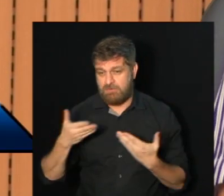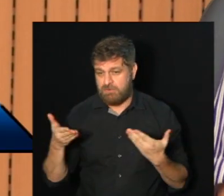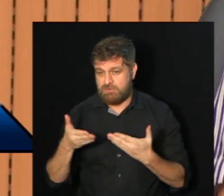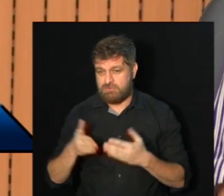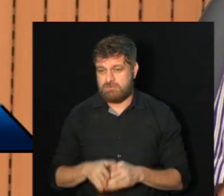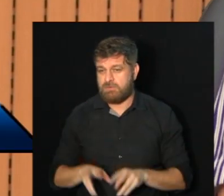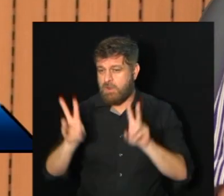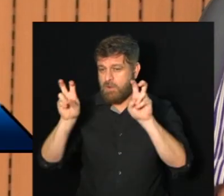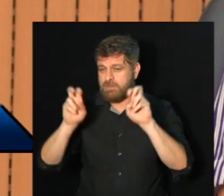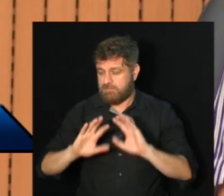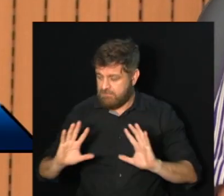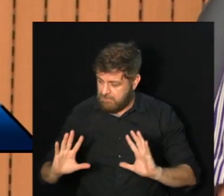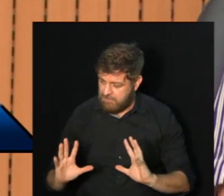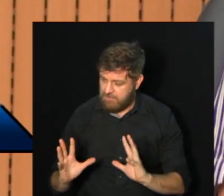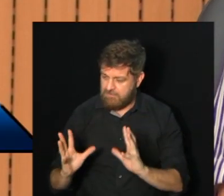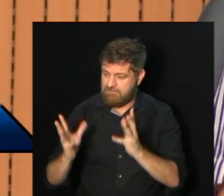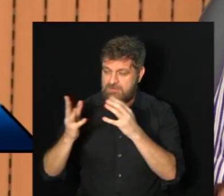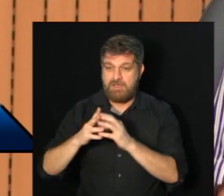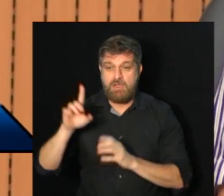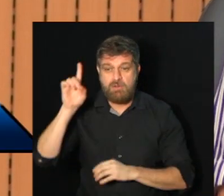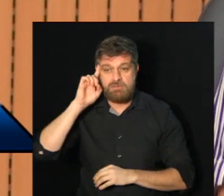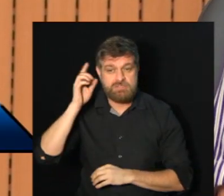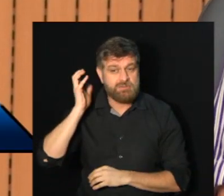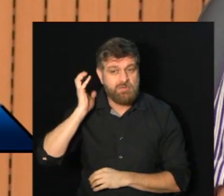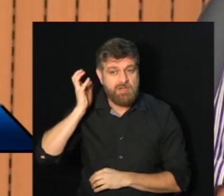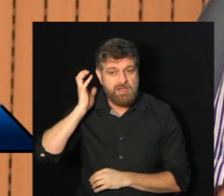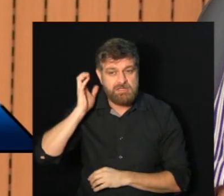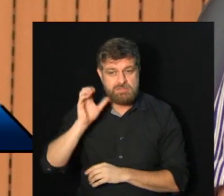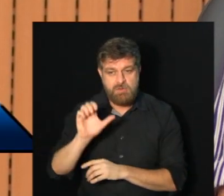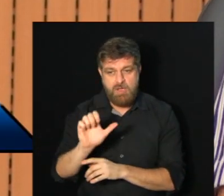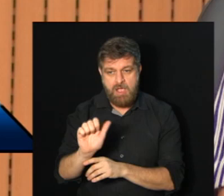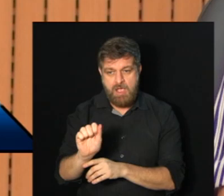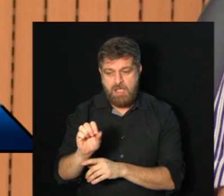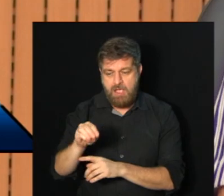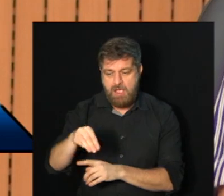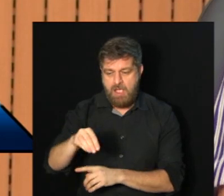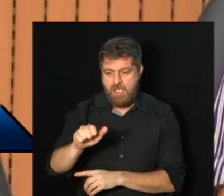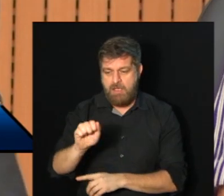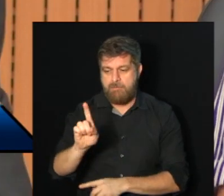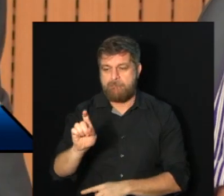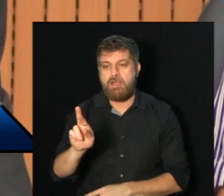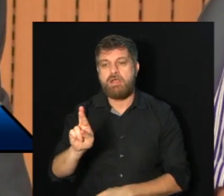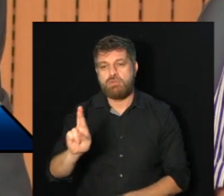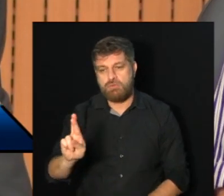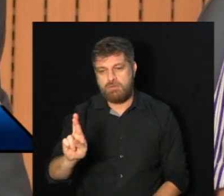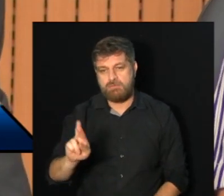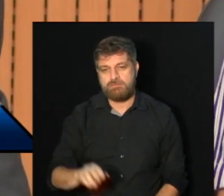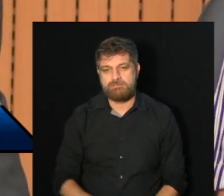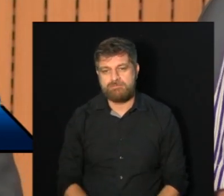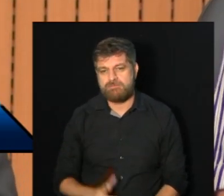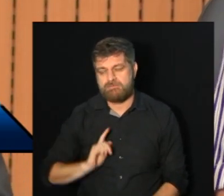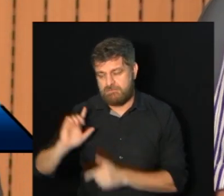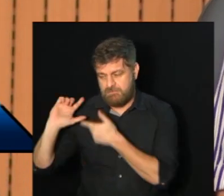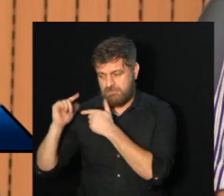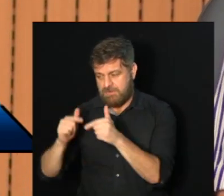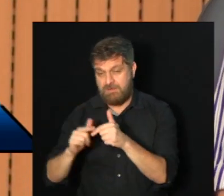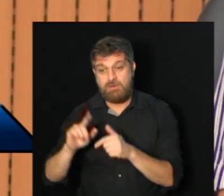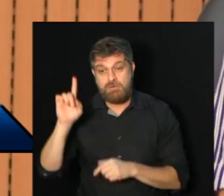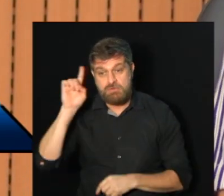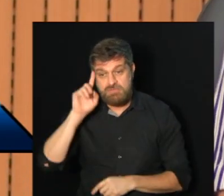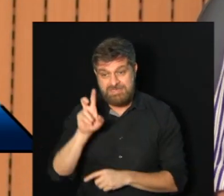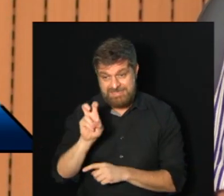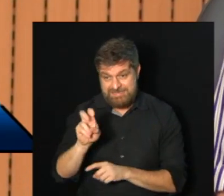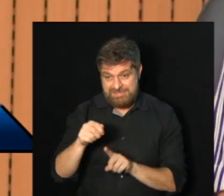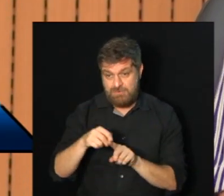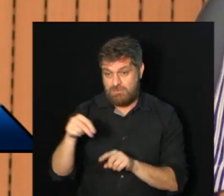dedicada a comemorar o Dia do Rádio Amador, que é tradicionalmente comemorado no dia 5